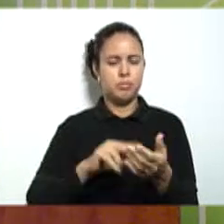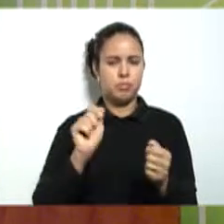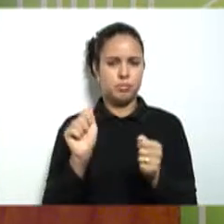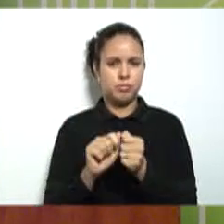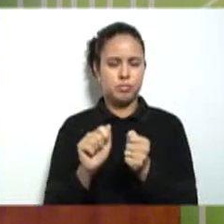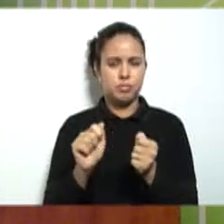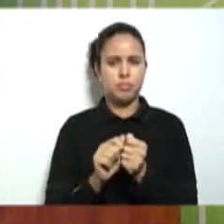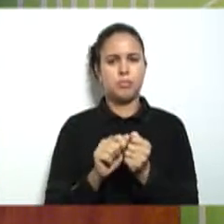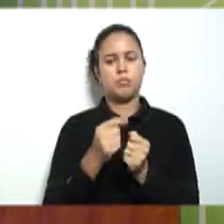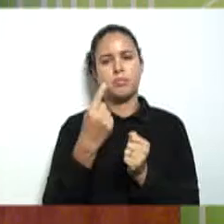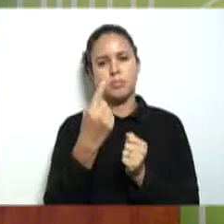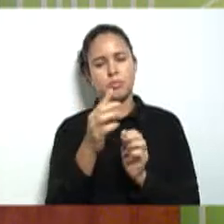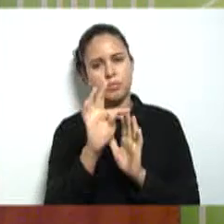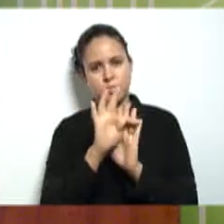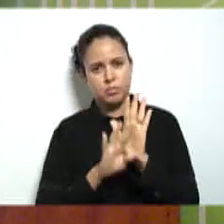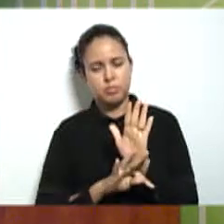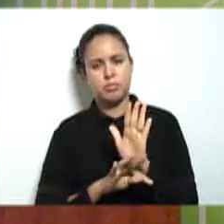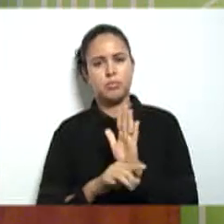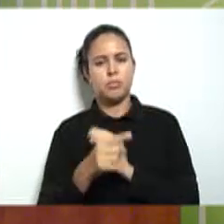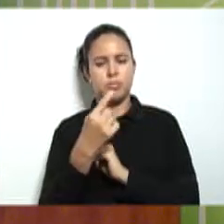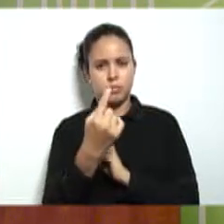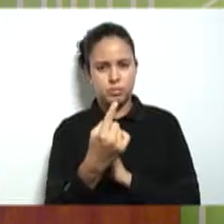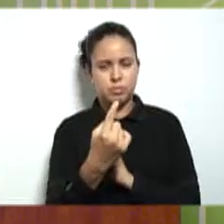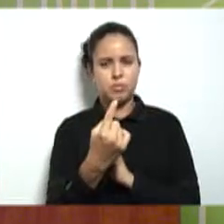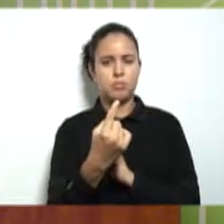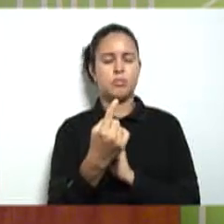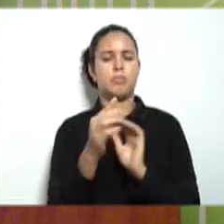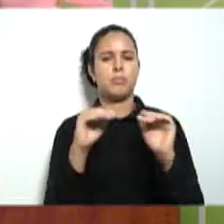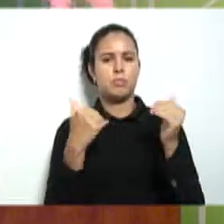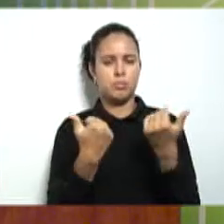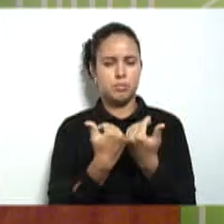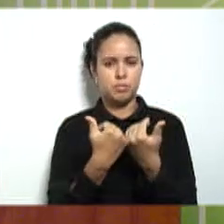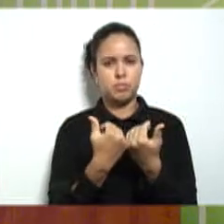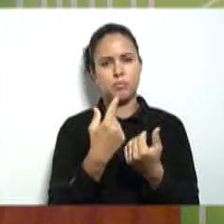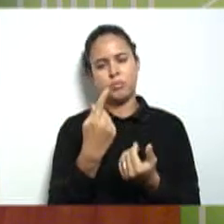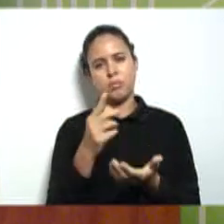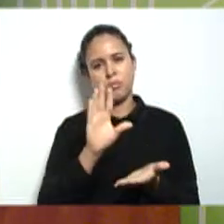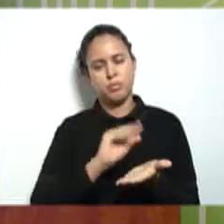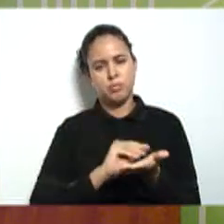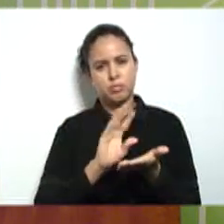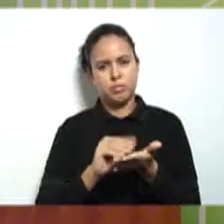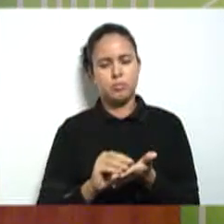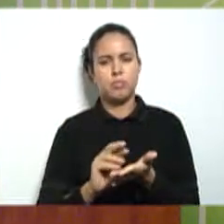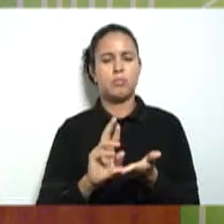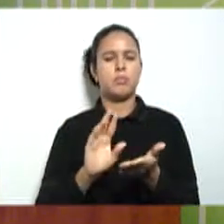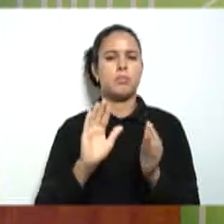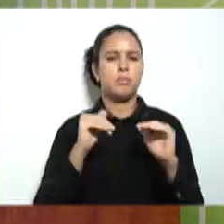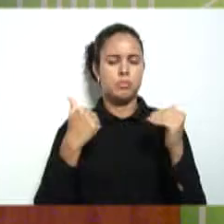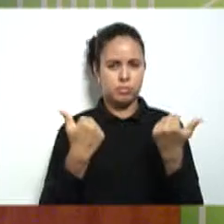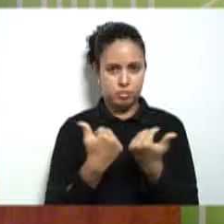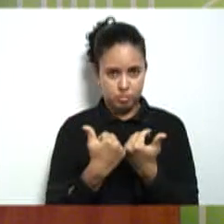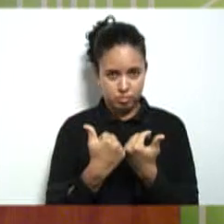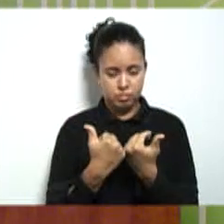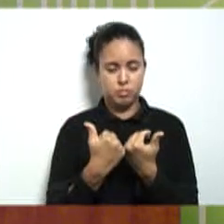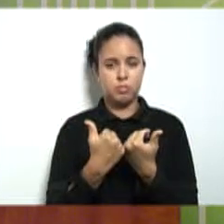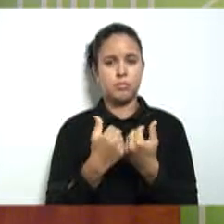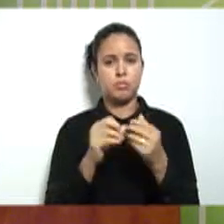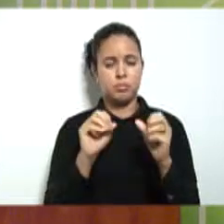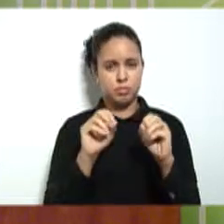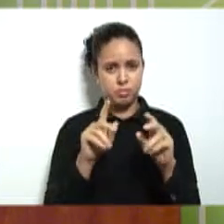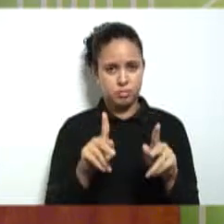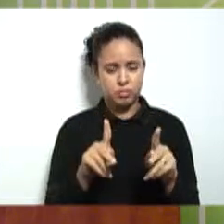produzir um banner, fazer uma assembleia, uma ata de assembleia, e que isso vai ser avaliado, vai ser dado a nota de toda a turma. Nós estamos